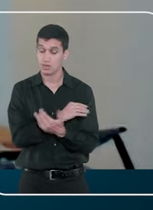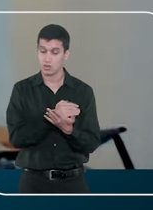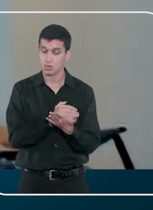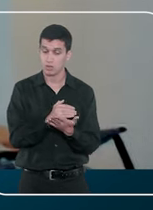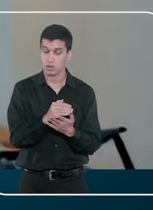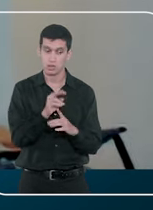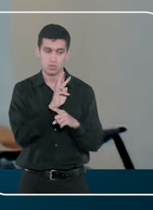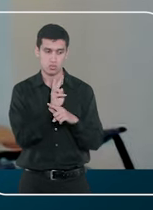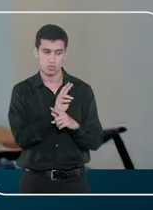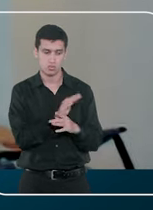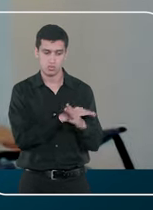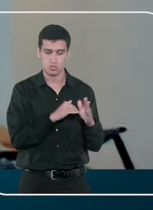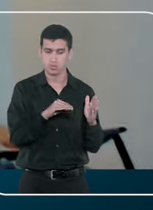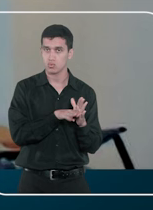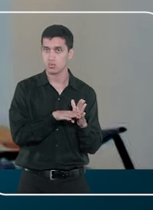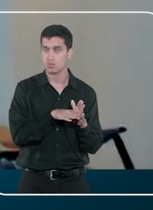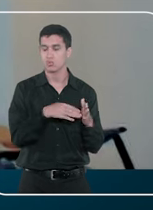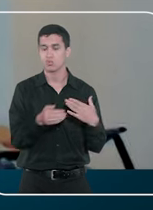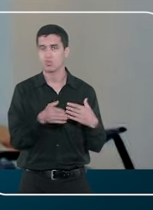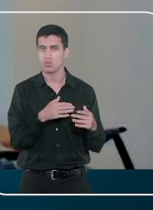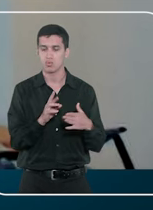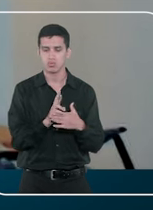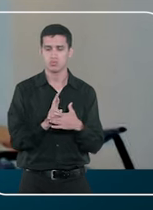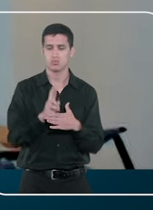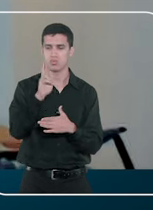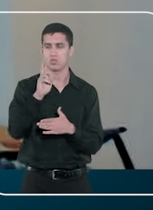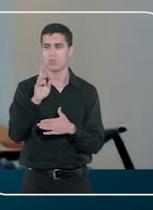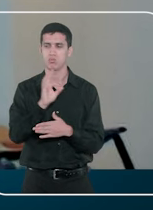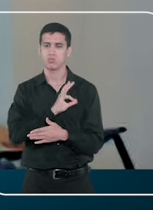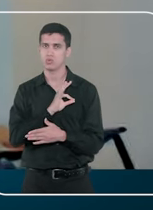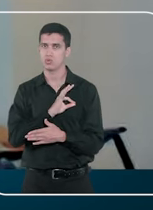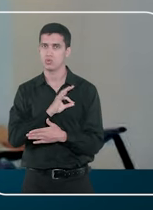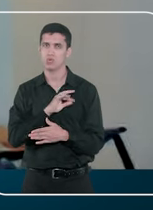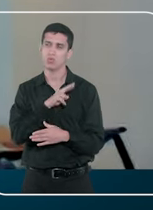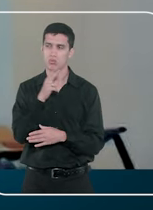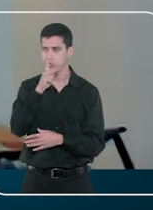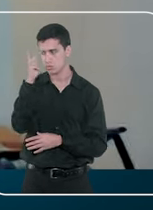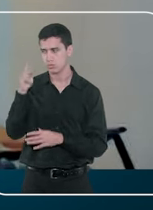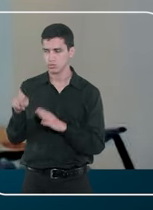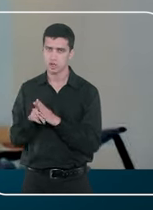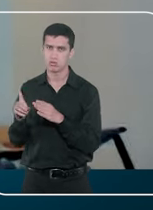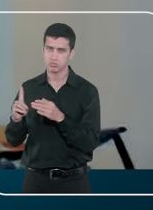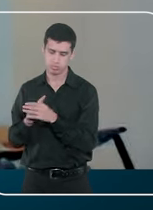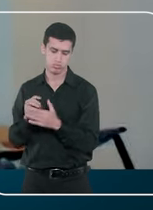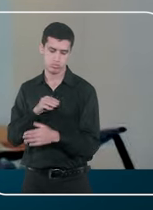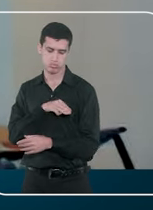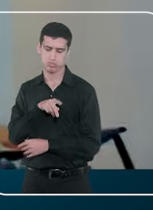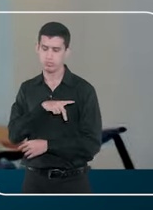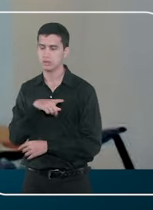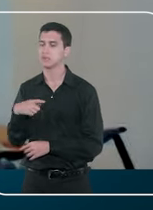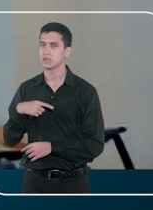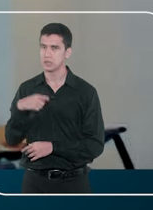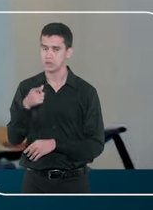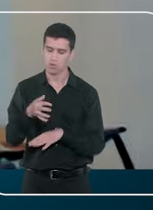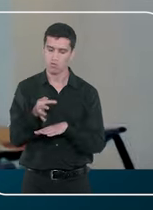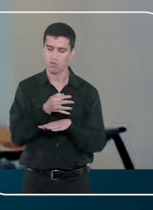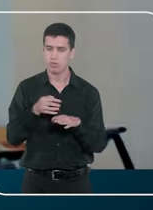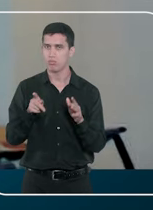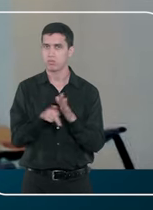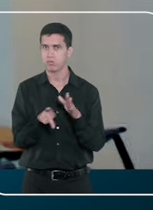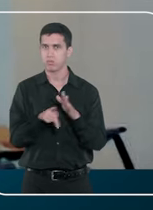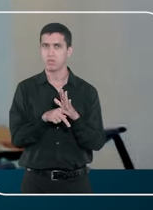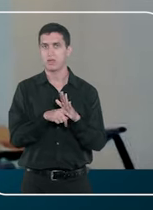essas tratativas, mesmo com a autoridade policial ou com o membro do Ministério Público, há essa formalidade do termo